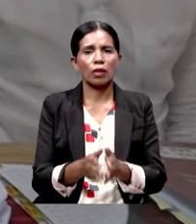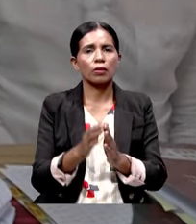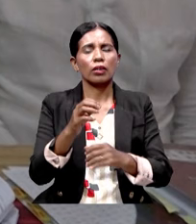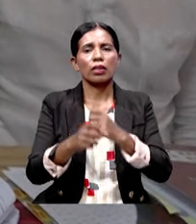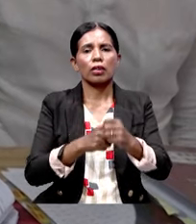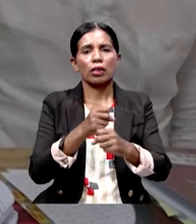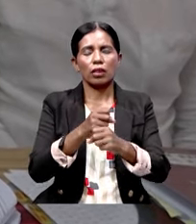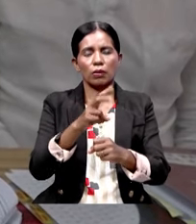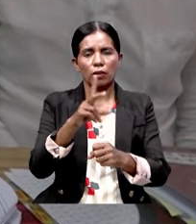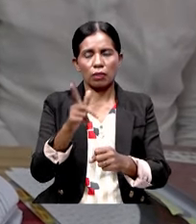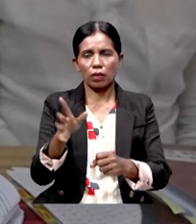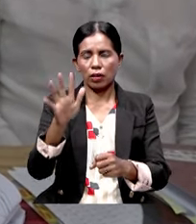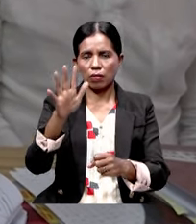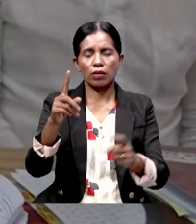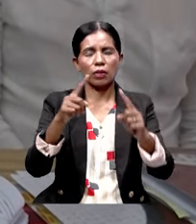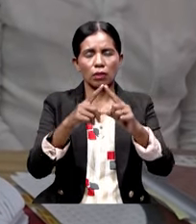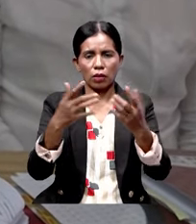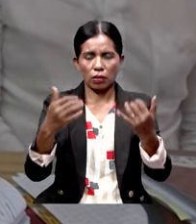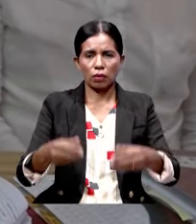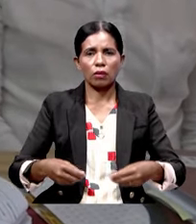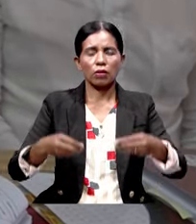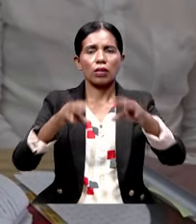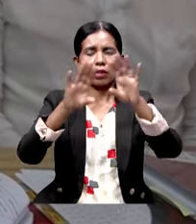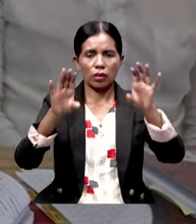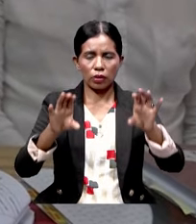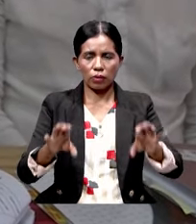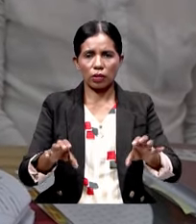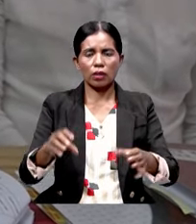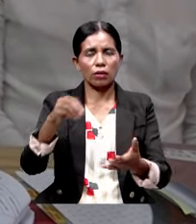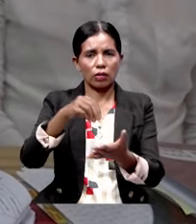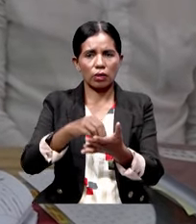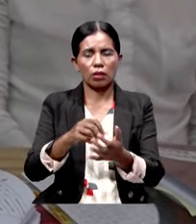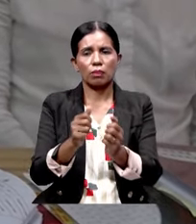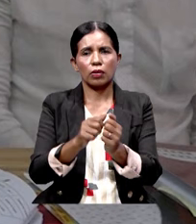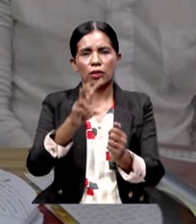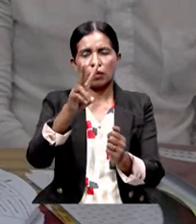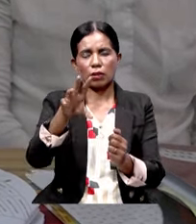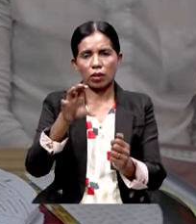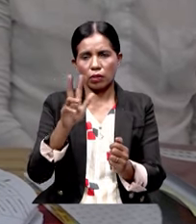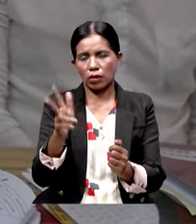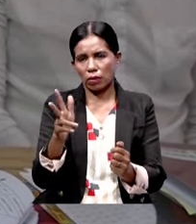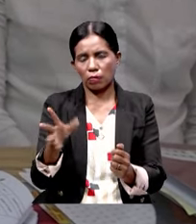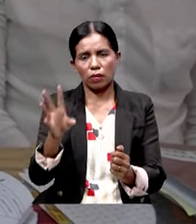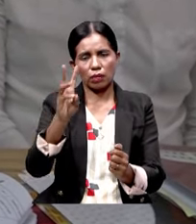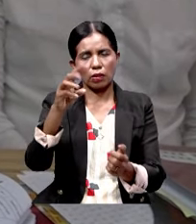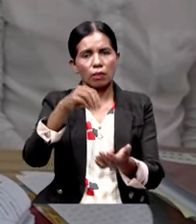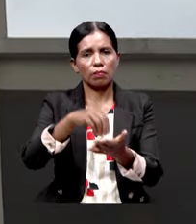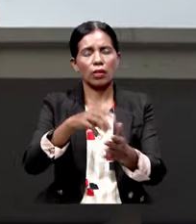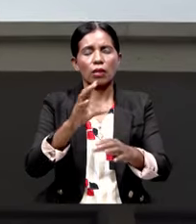Rua Lima, to agora, Trade Invest atribuiu um certificado de investimento a Tosrua Tolnul Resinen, ba